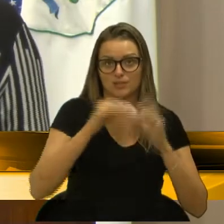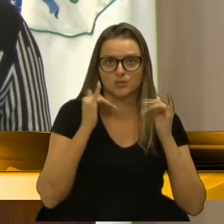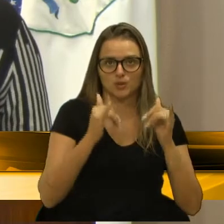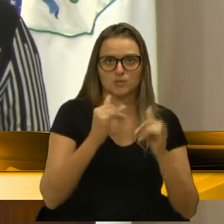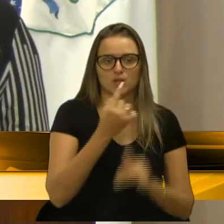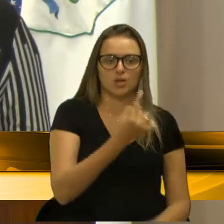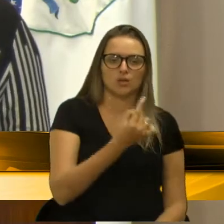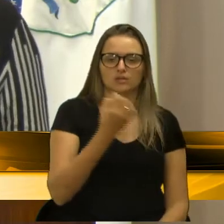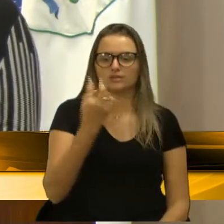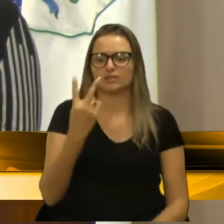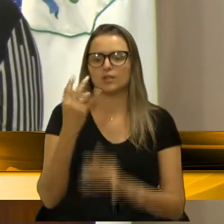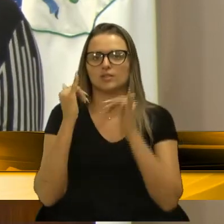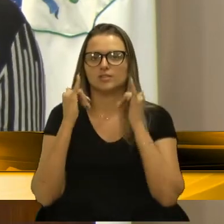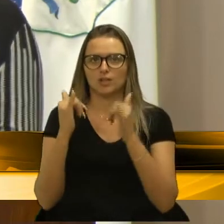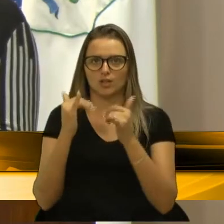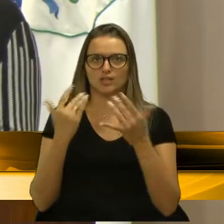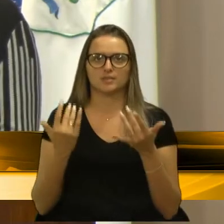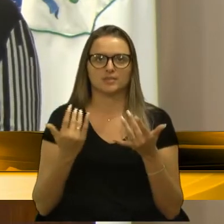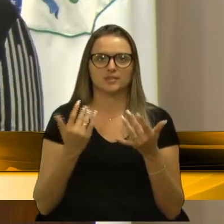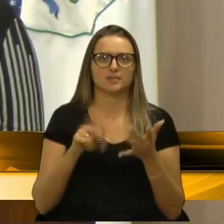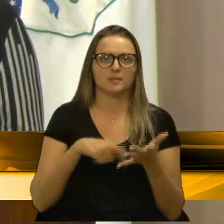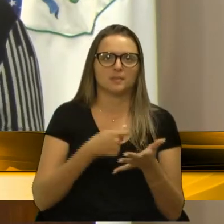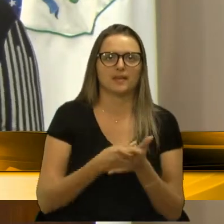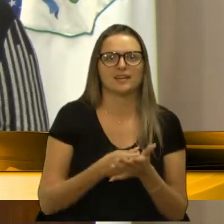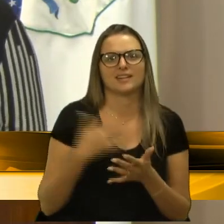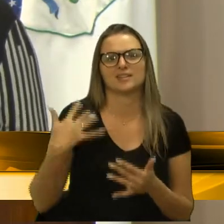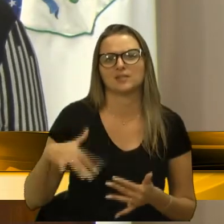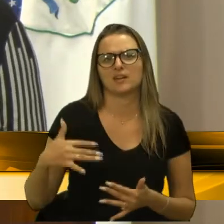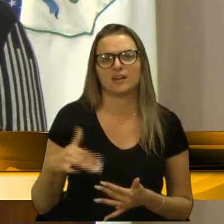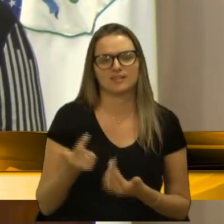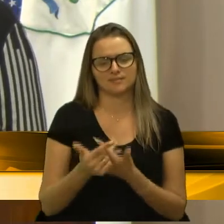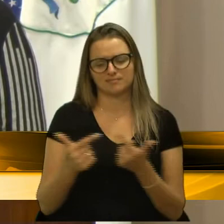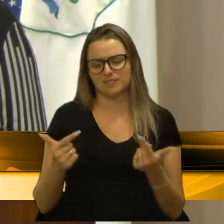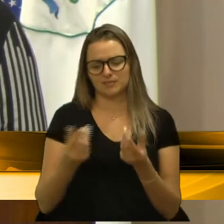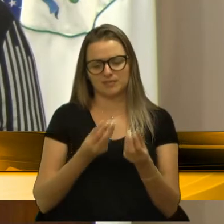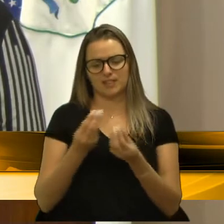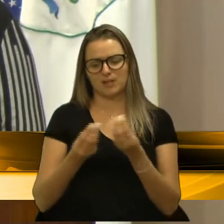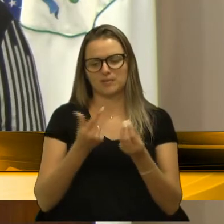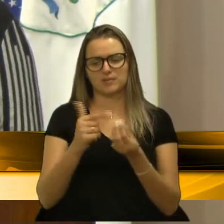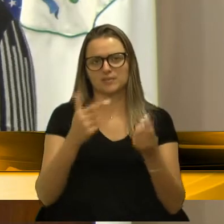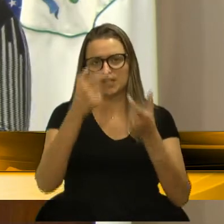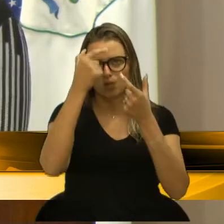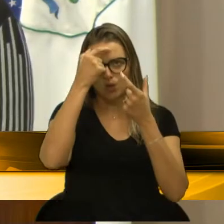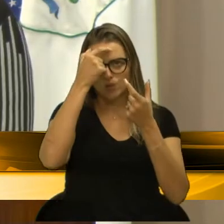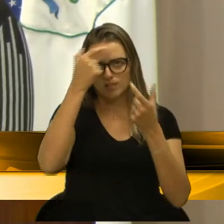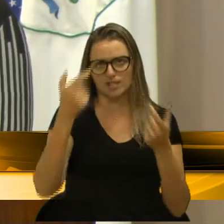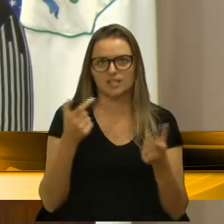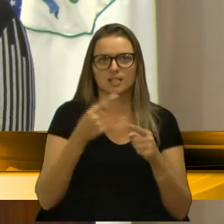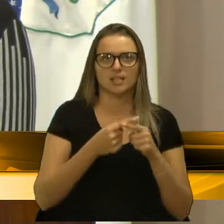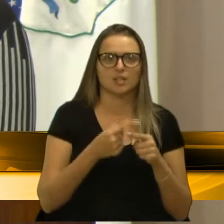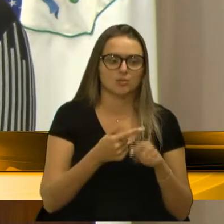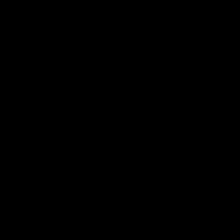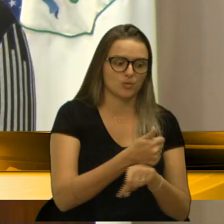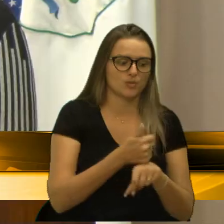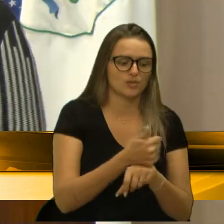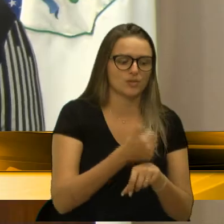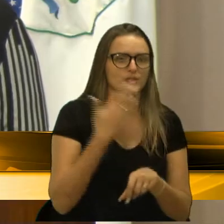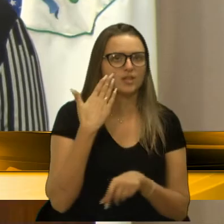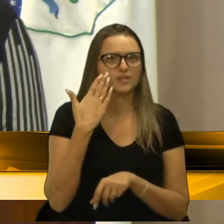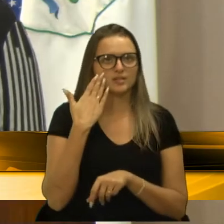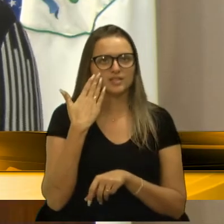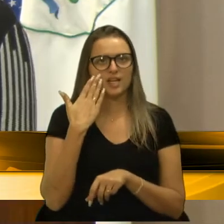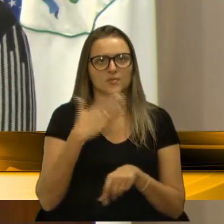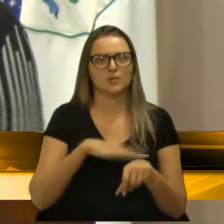2 ônibus e pagando caro, não tem consciência que resolva, porque o trabalhador ele sabe o preço daquilo